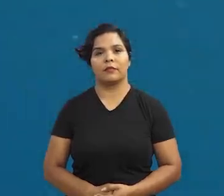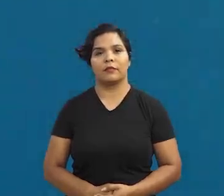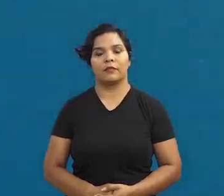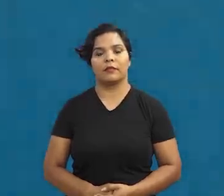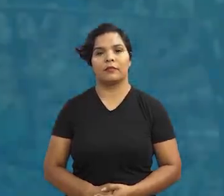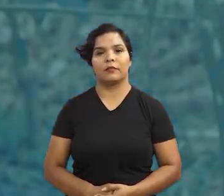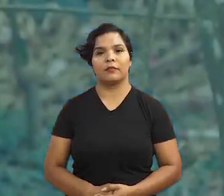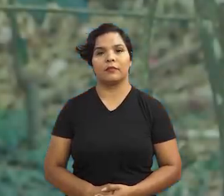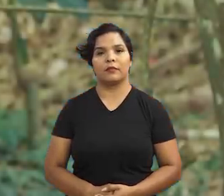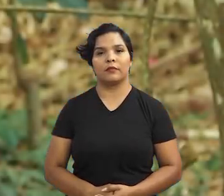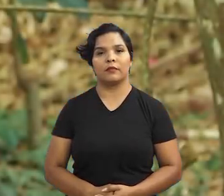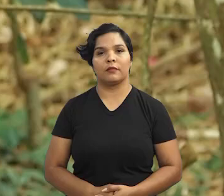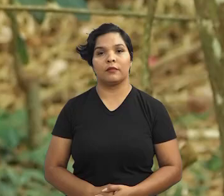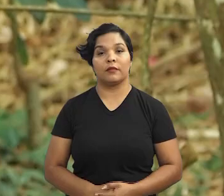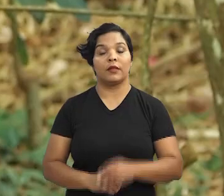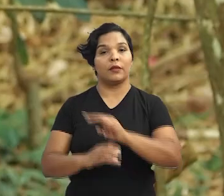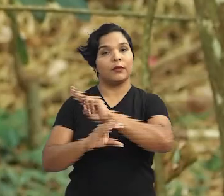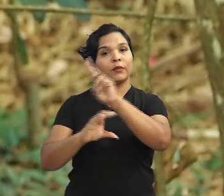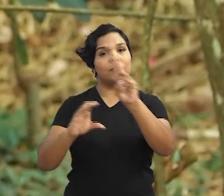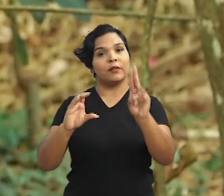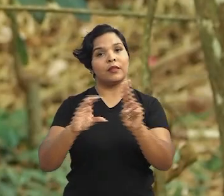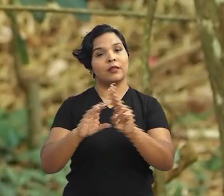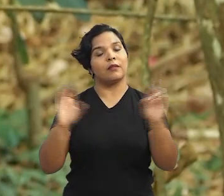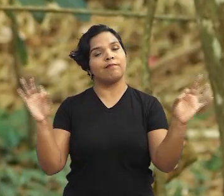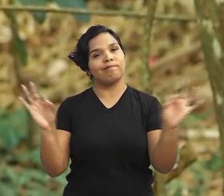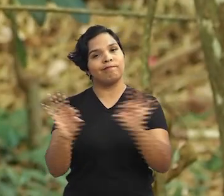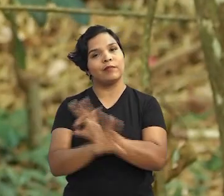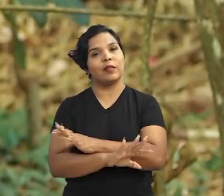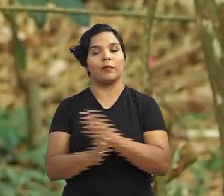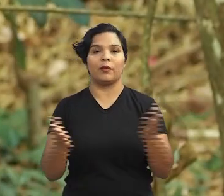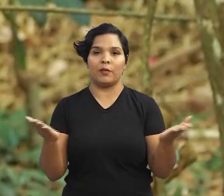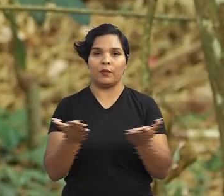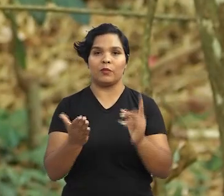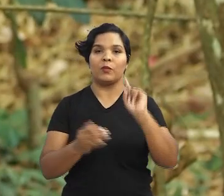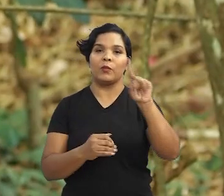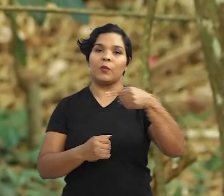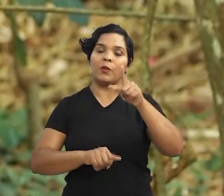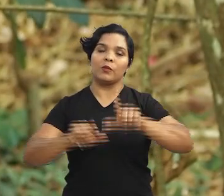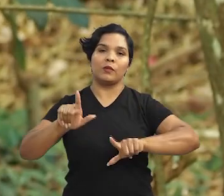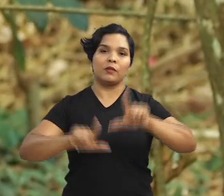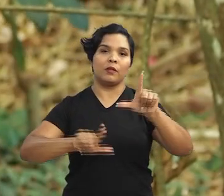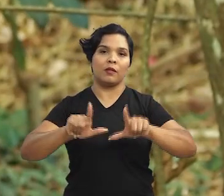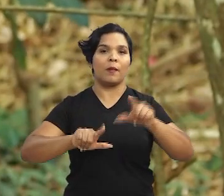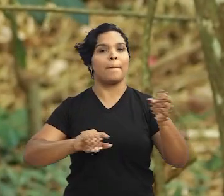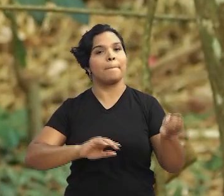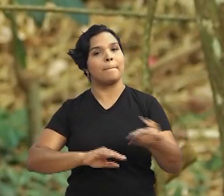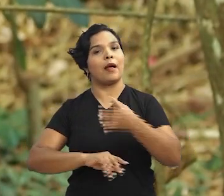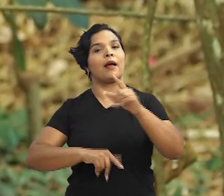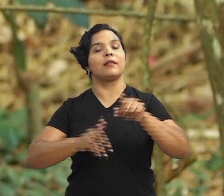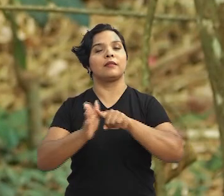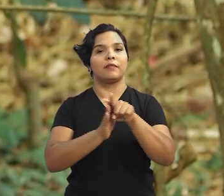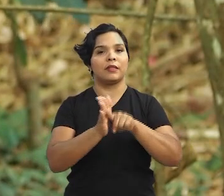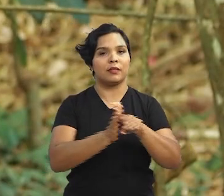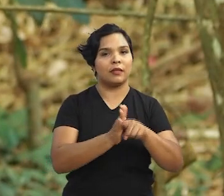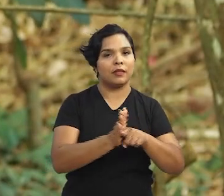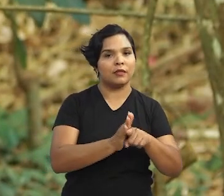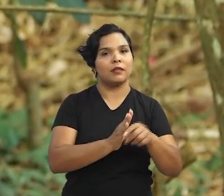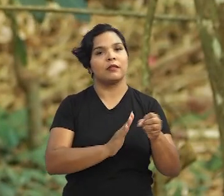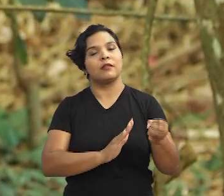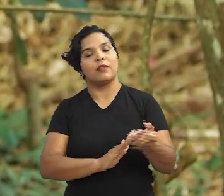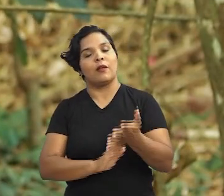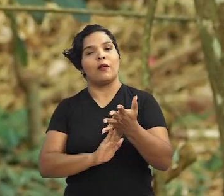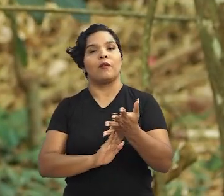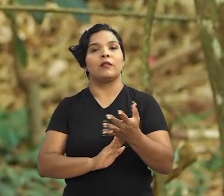O Universiência de hoje fica por aqui. No próximo programa, traremos mais